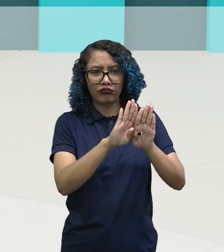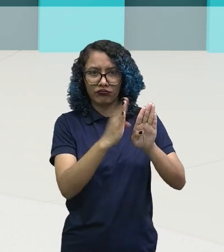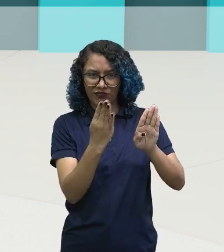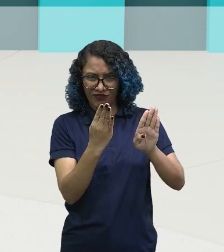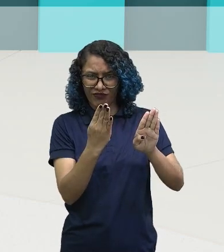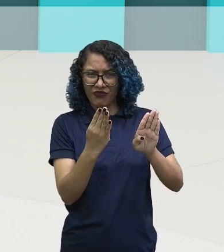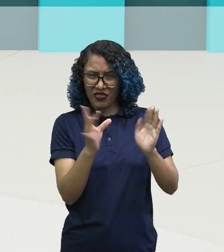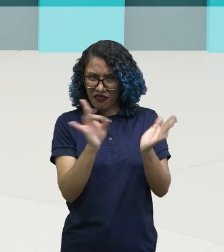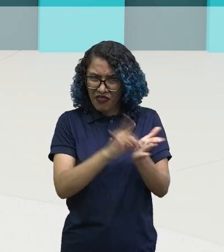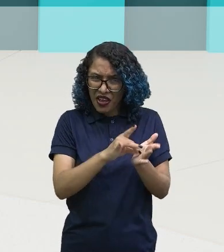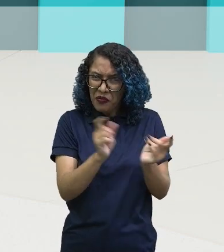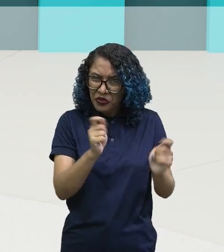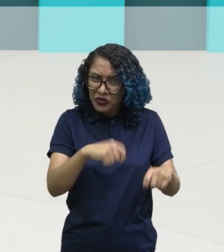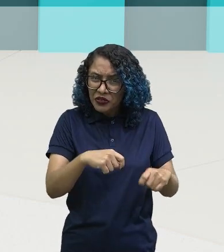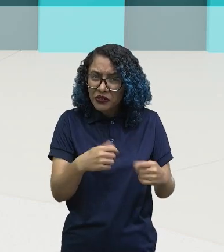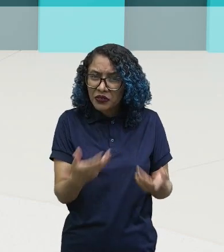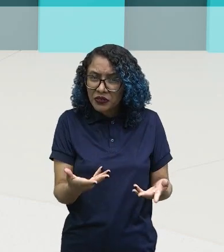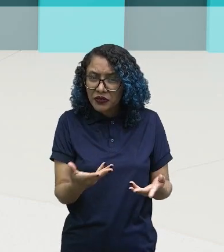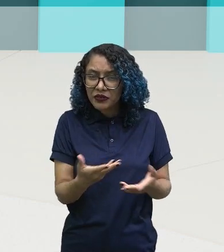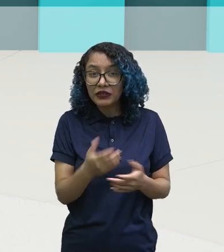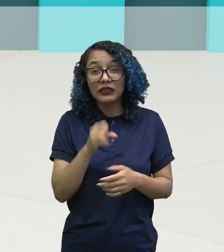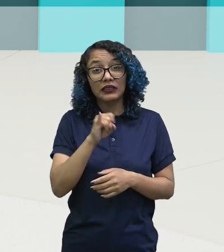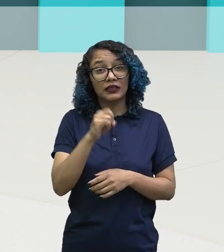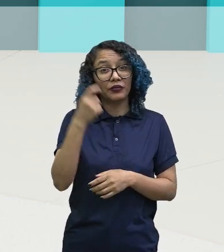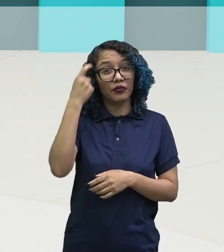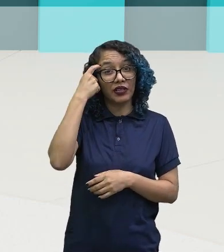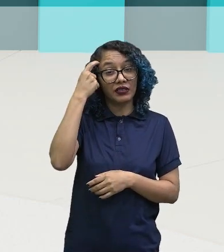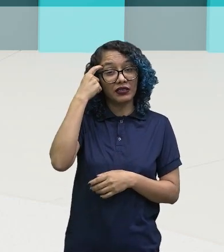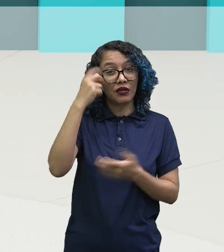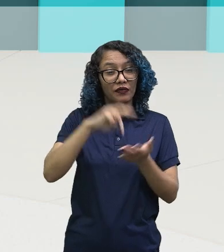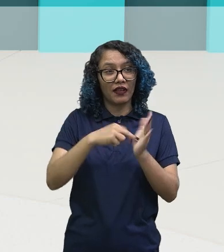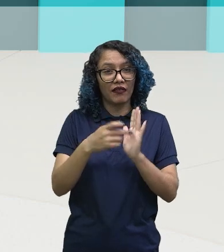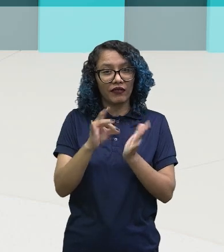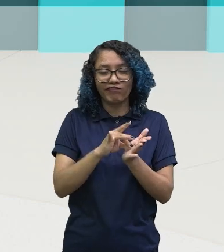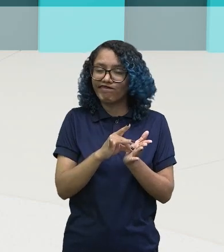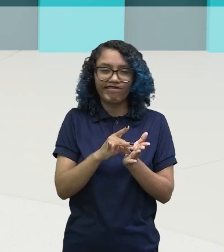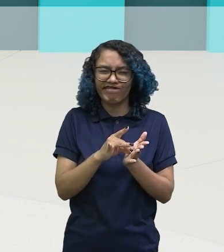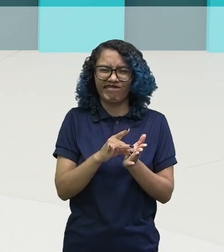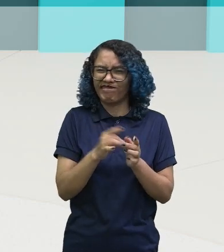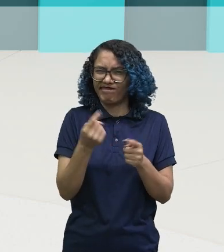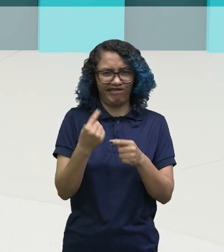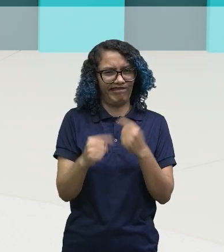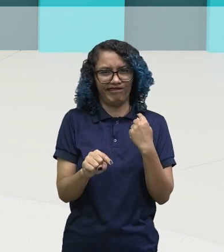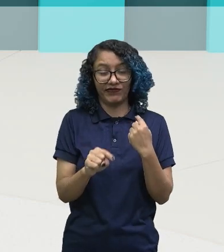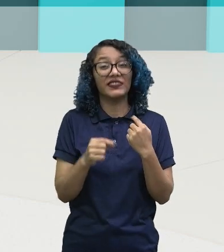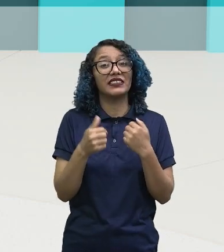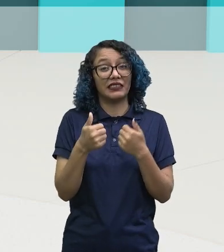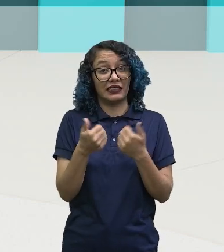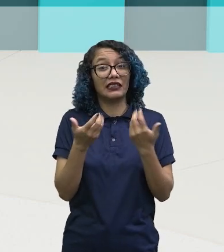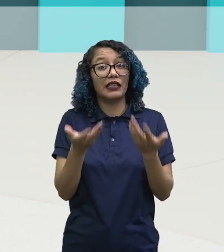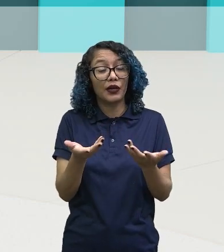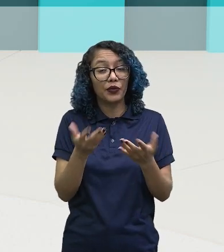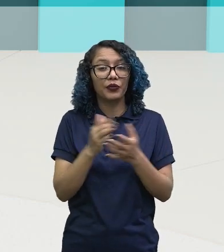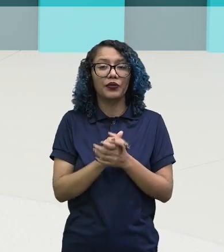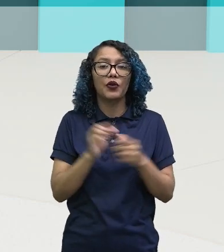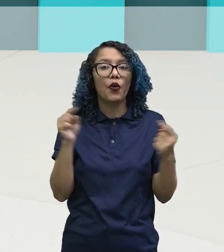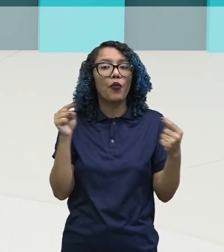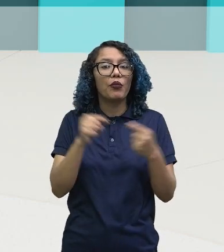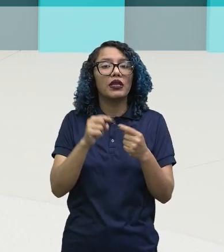porta dormir aberta? Se você pensar no sentido literal, isso não tem lógica, certo? Então, eu estou no sentido